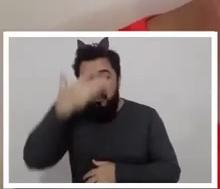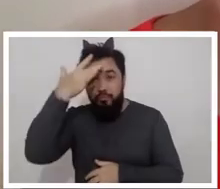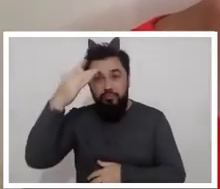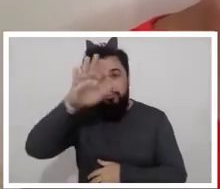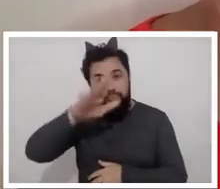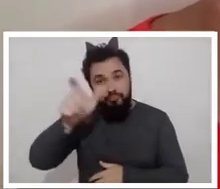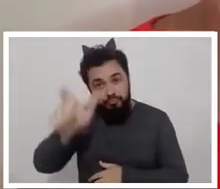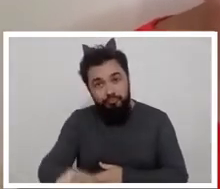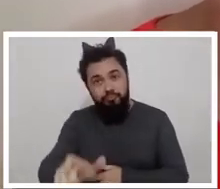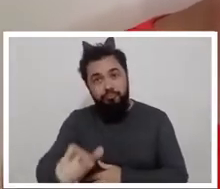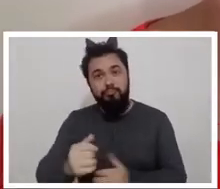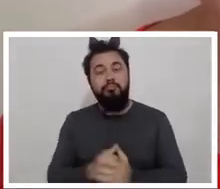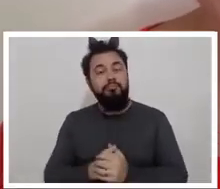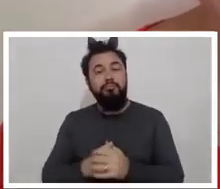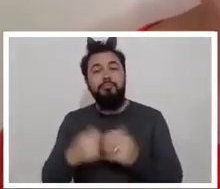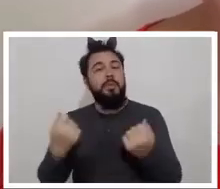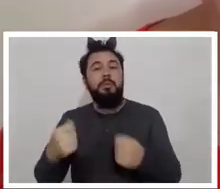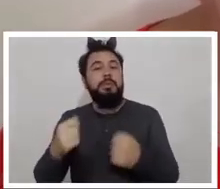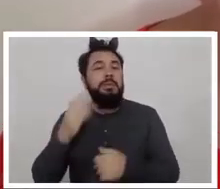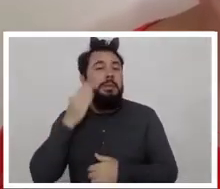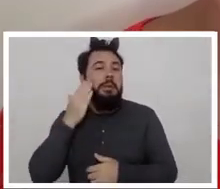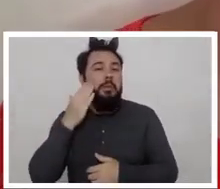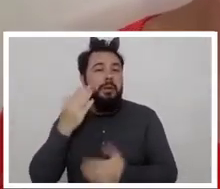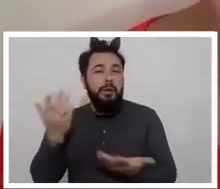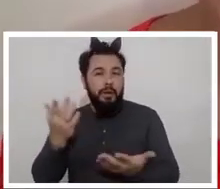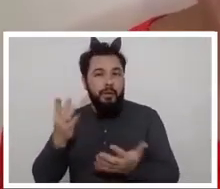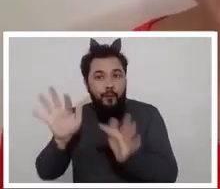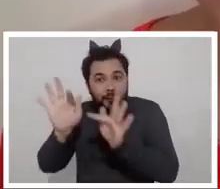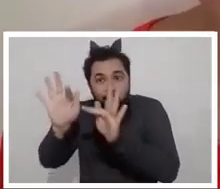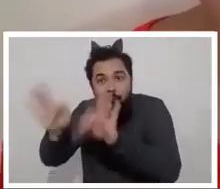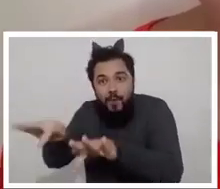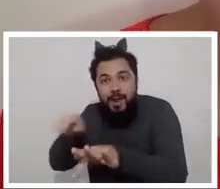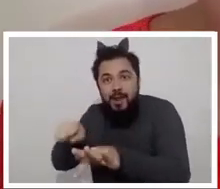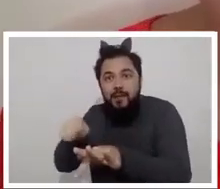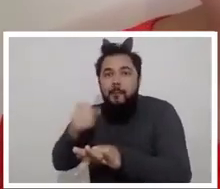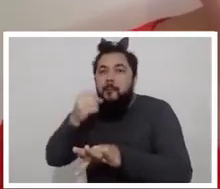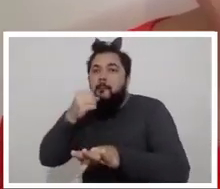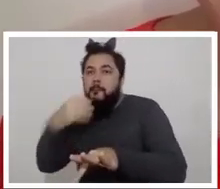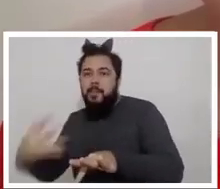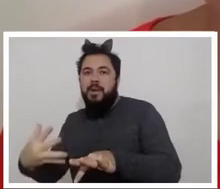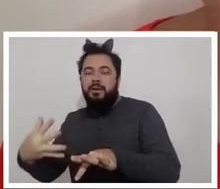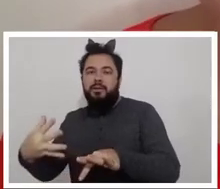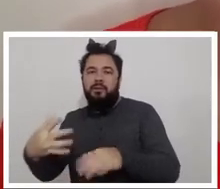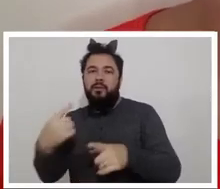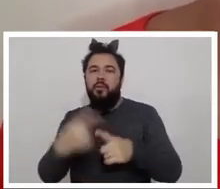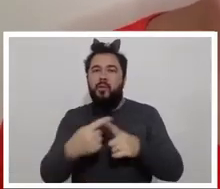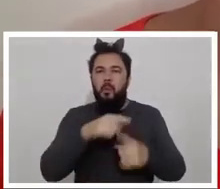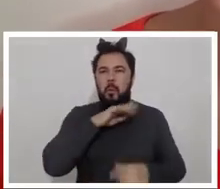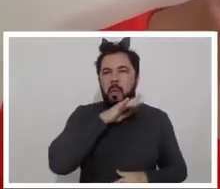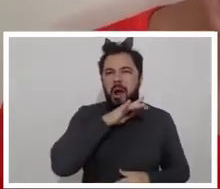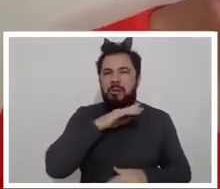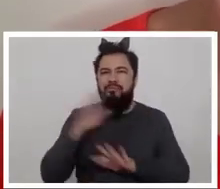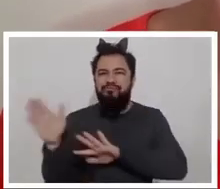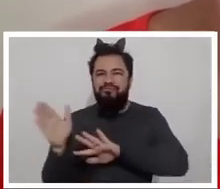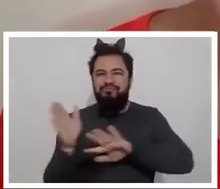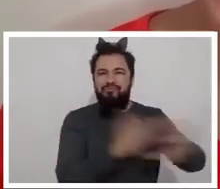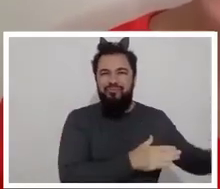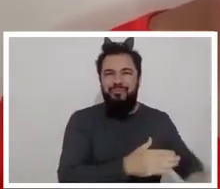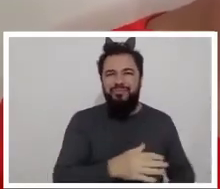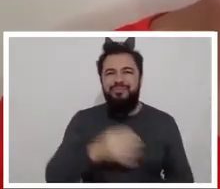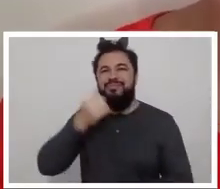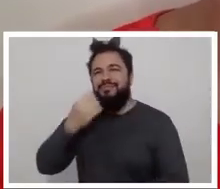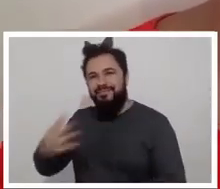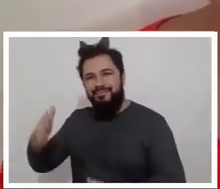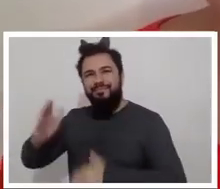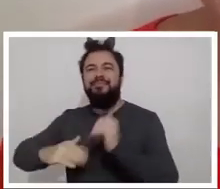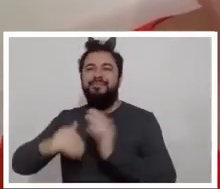do bem seja conhecem as histórias sempre a gente vê aqui inclusive o que que vai isso no final o bem sempre vence o mal então quando a gente for